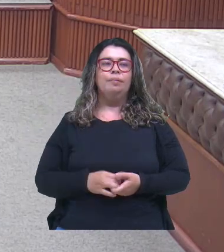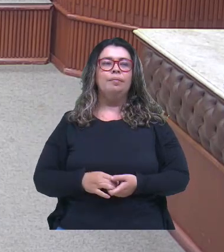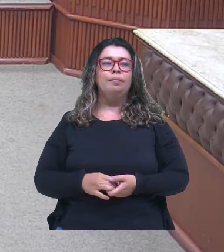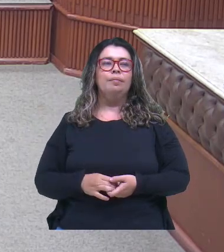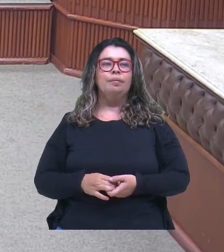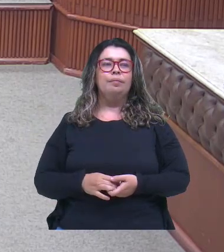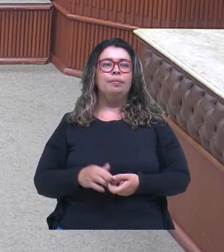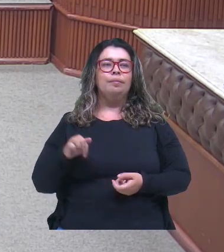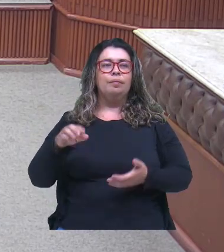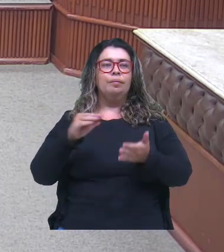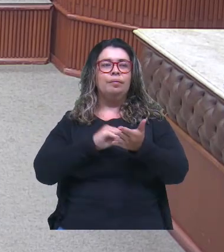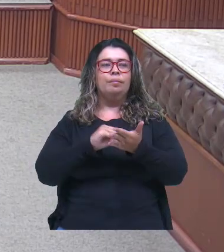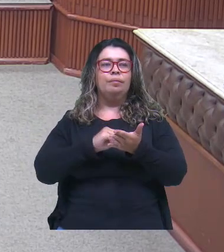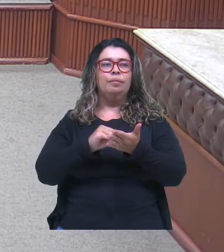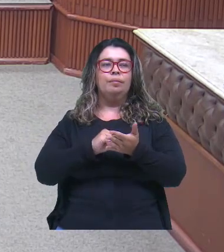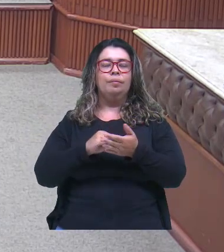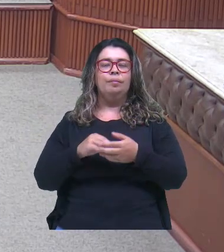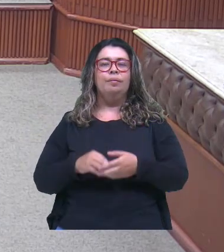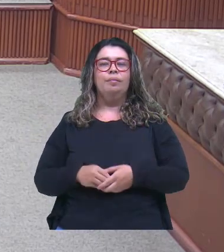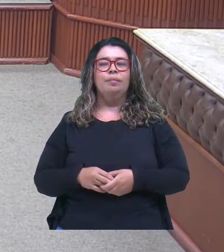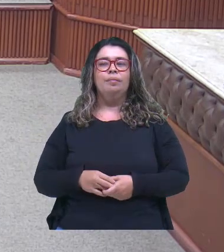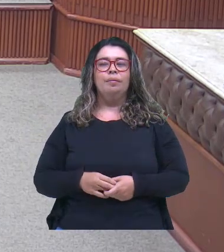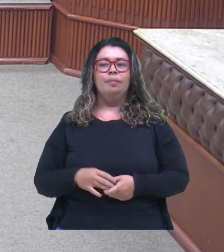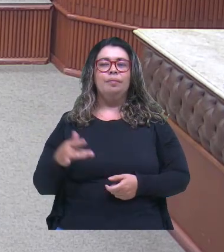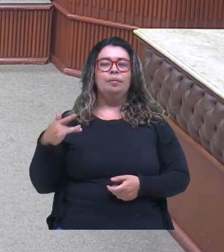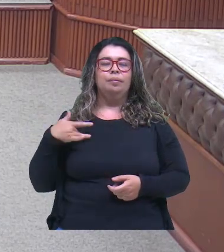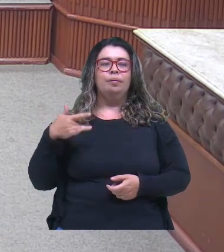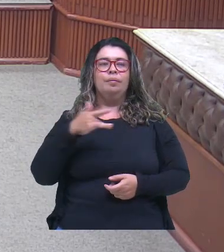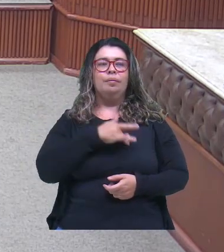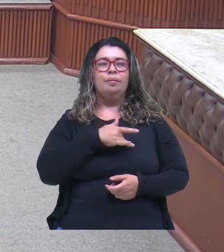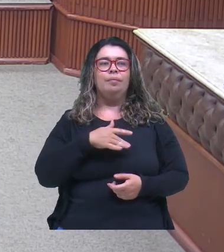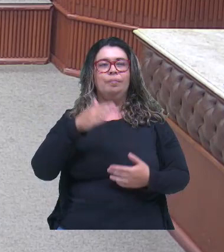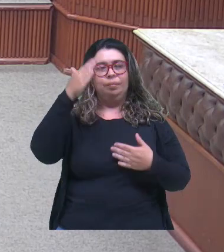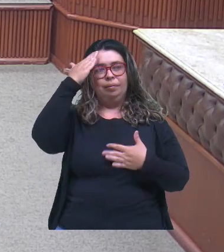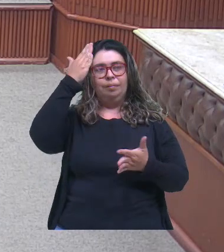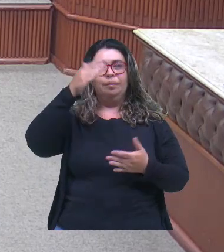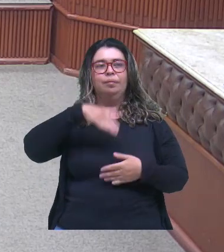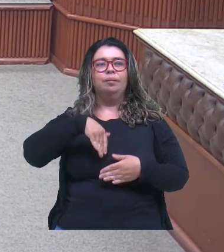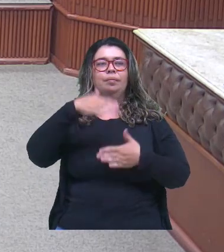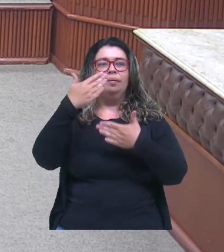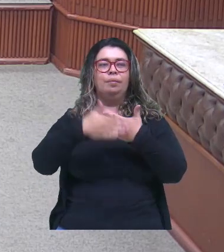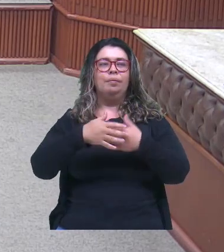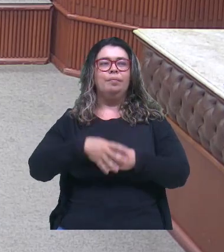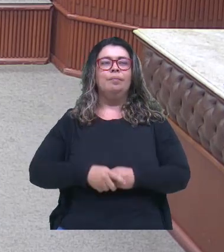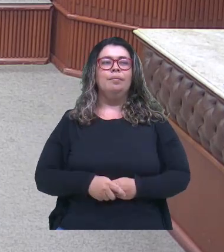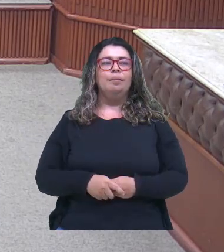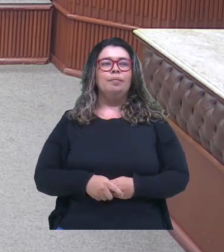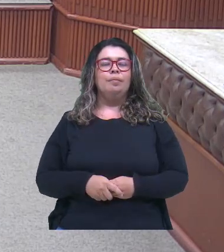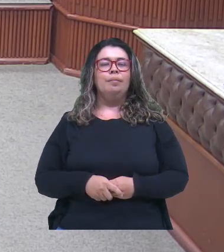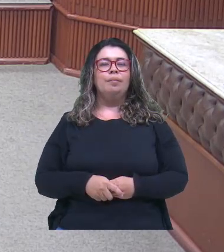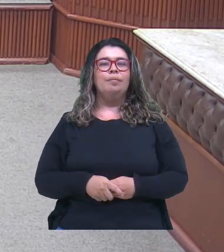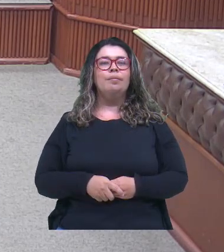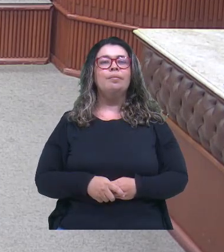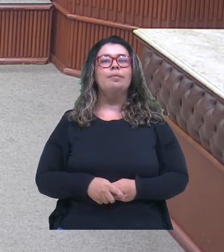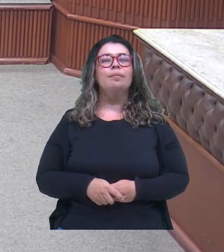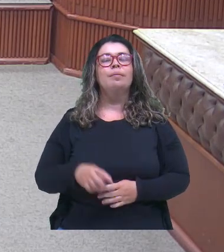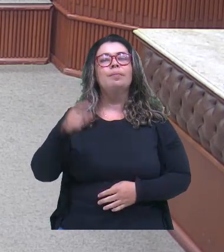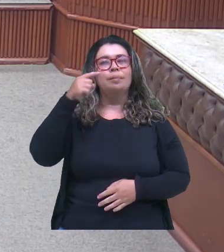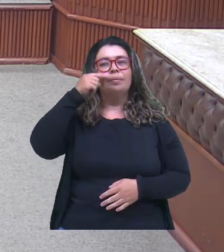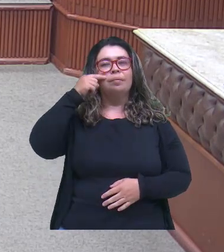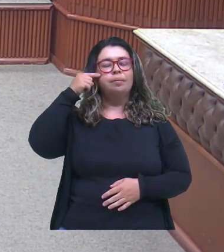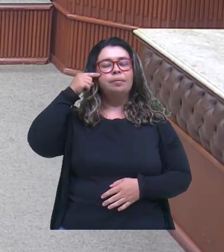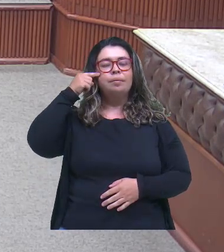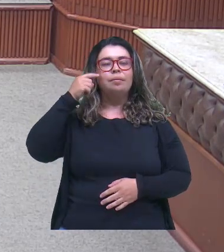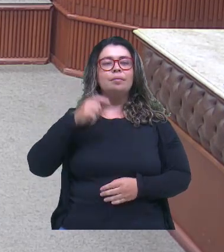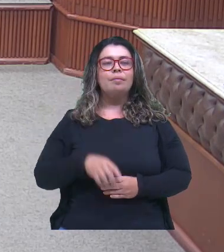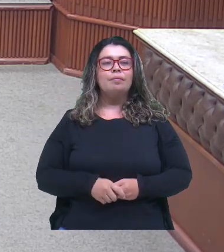hoje secretário adjunto da Secretaria Municipal da Saúde. Muito obrigado pela presença. Vamos ouvir o vereador Vinícius